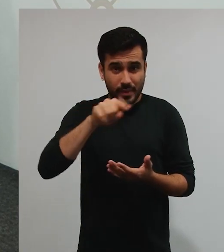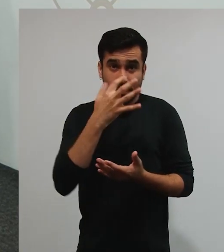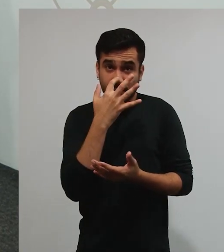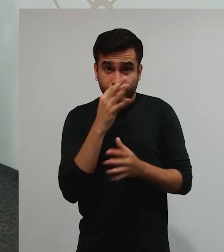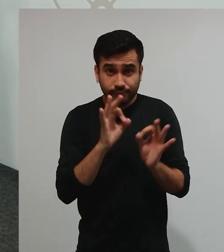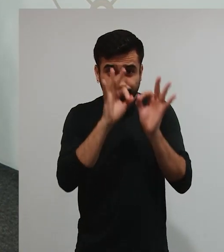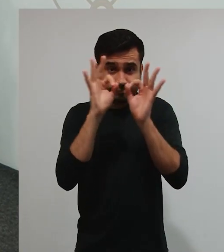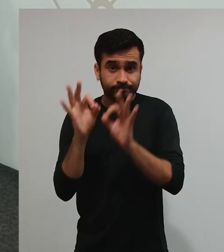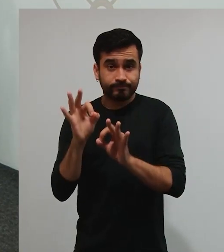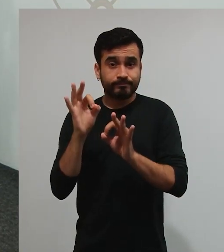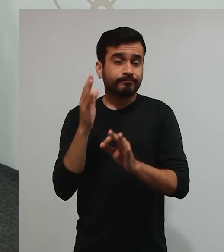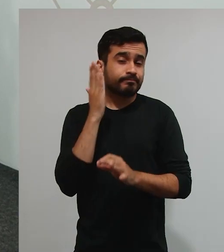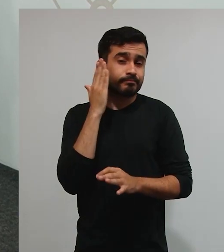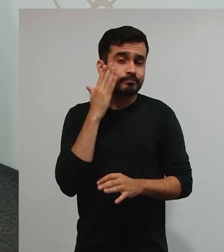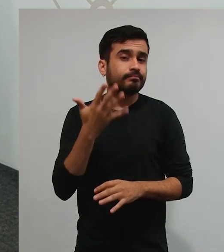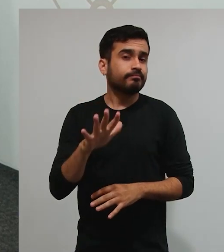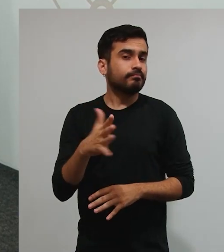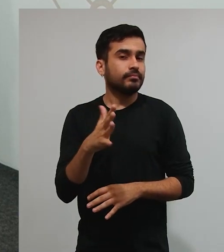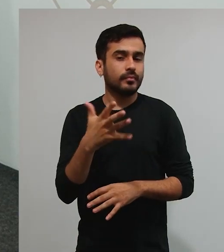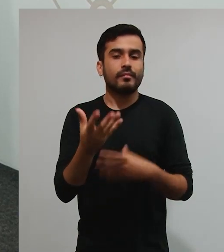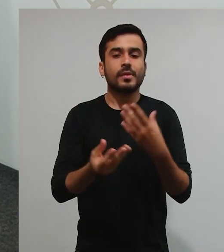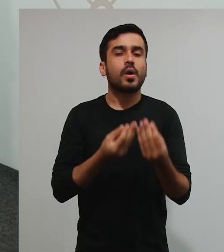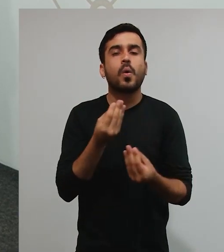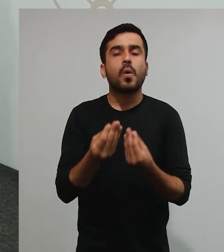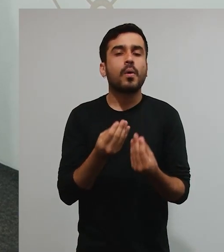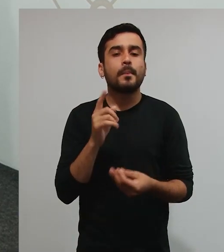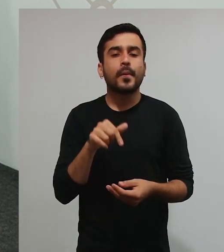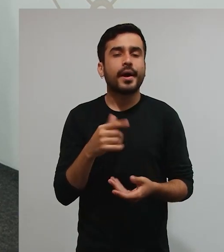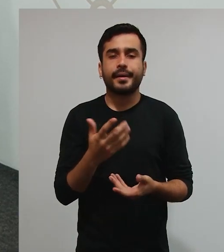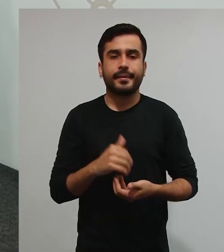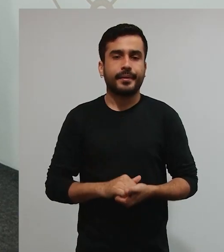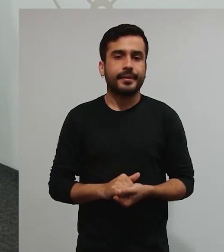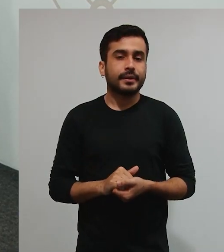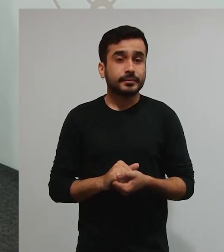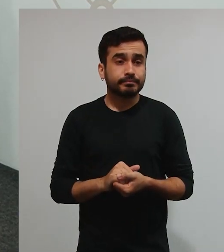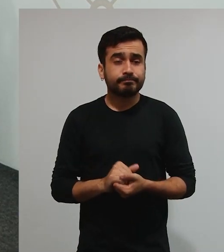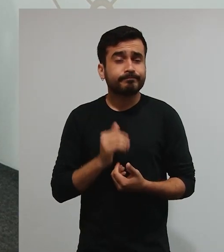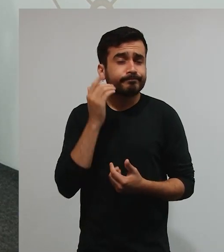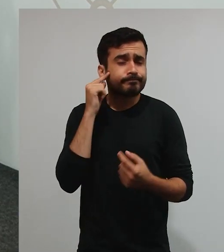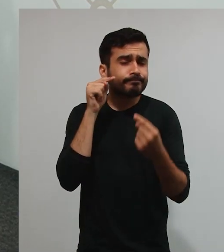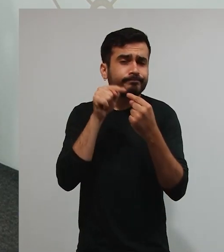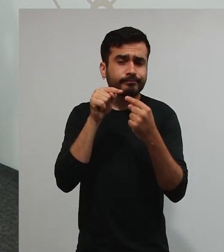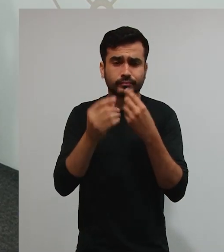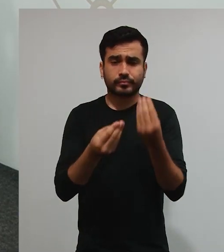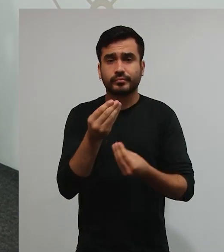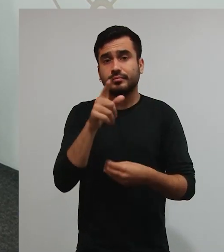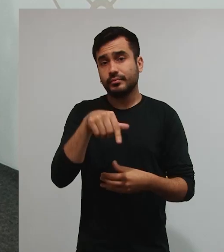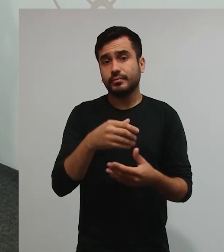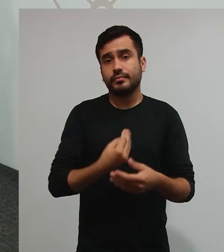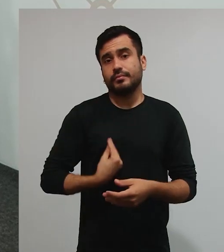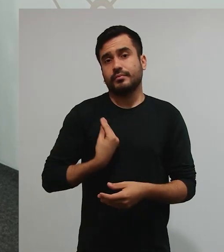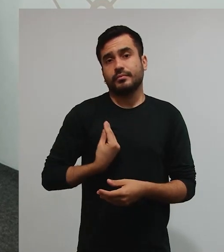que você planeja uma aula. Uma aula assim, olha, hoje eu vou entrar em sala e eu vou... O que